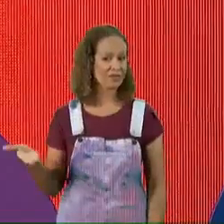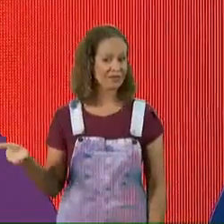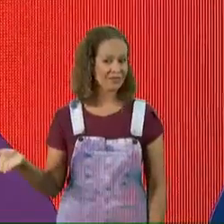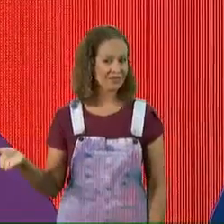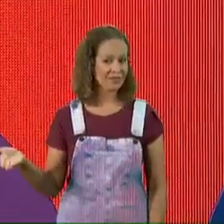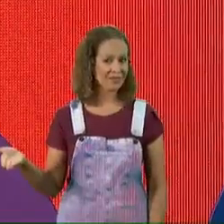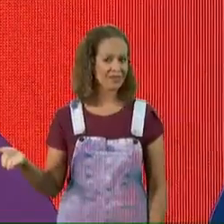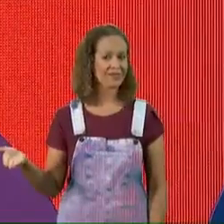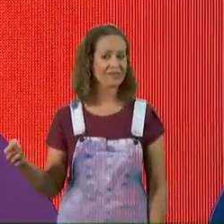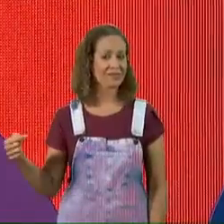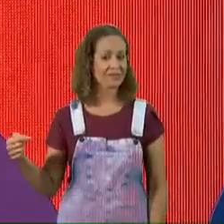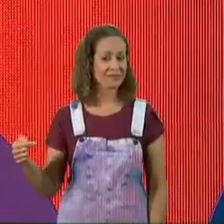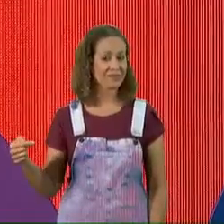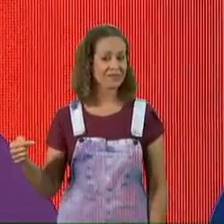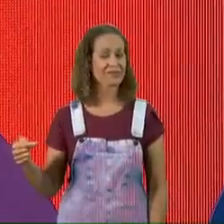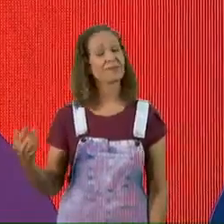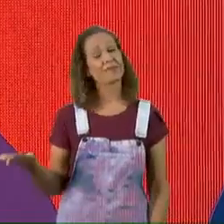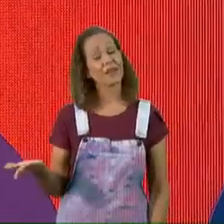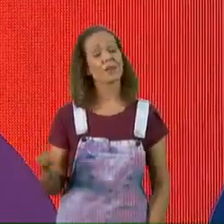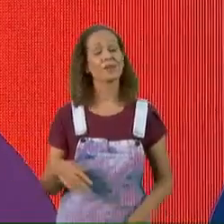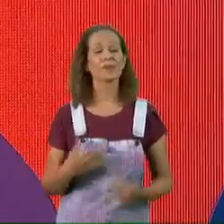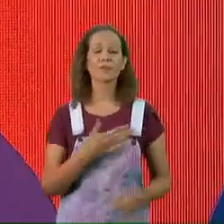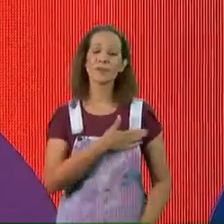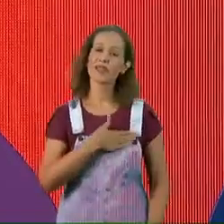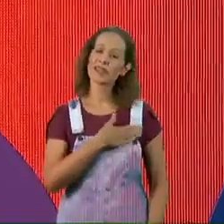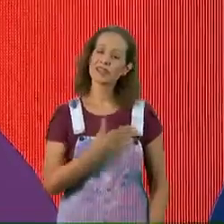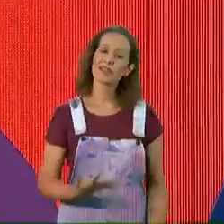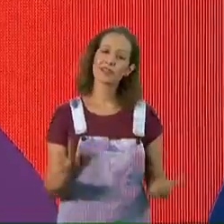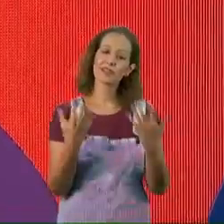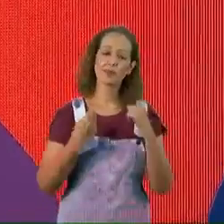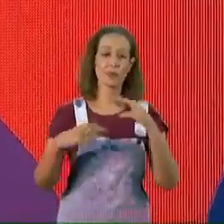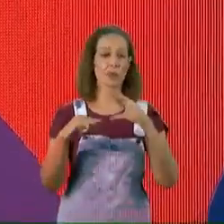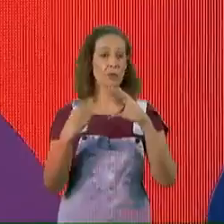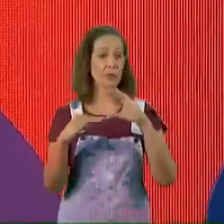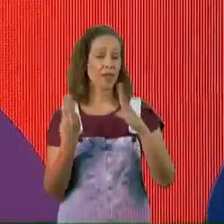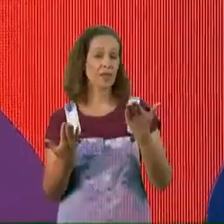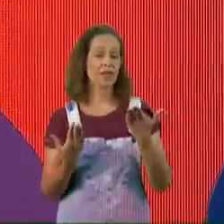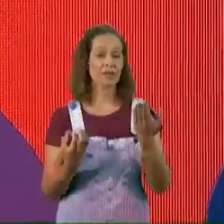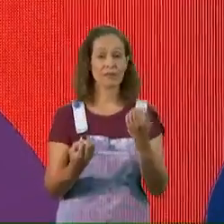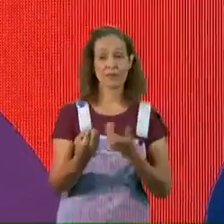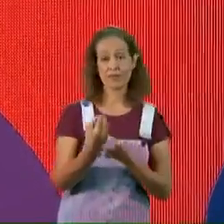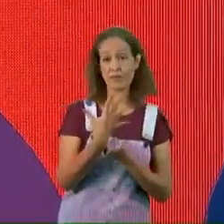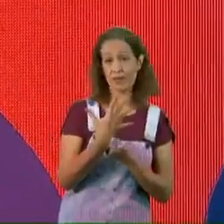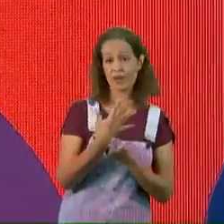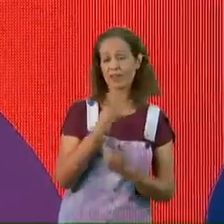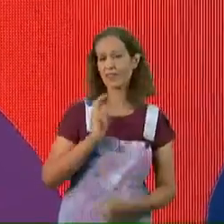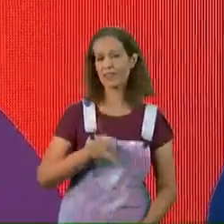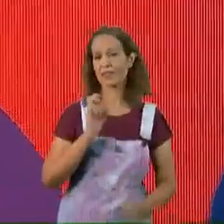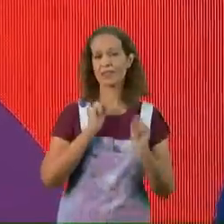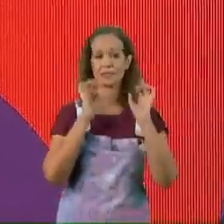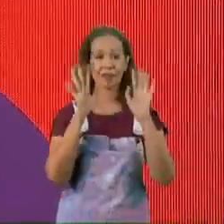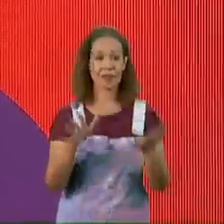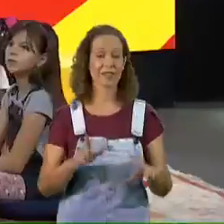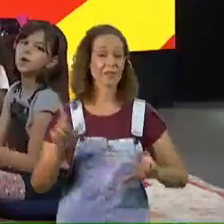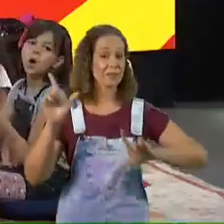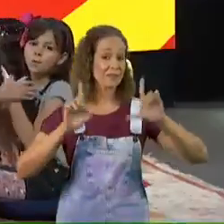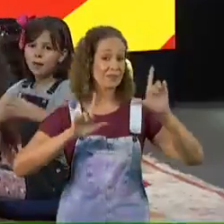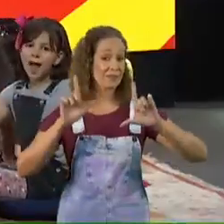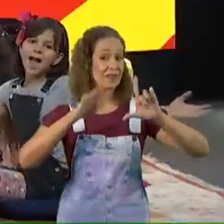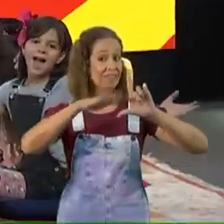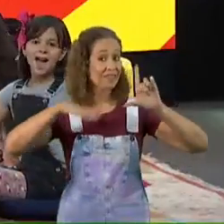kids@lagoinha.com. Viu? Será um prazer poder ler seu e-mail, receber a sua mensagem. É sempre bênção demais. Estamos encerrando o